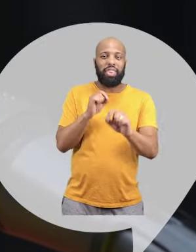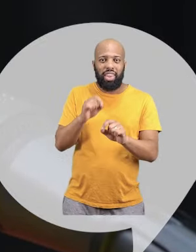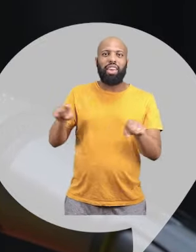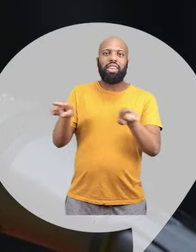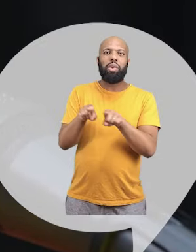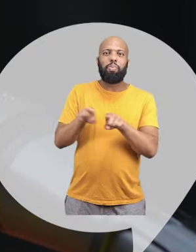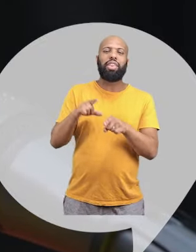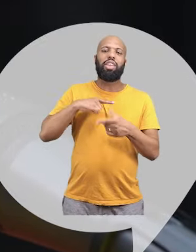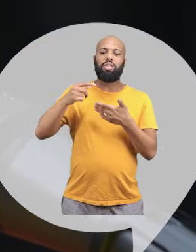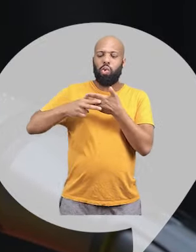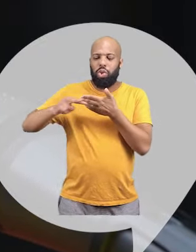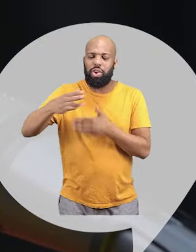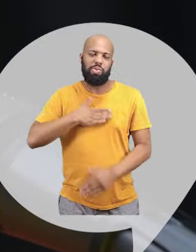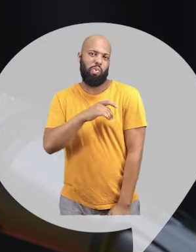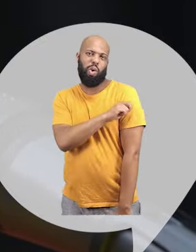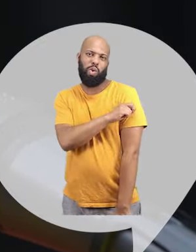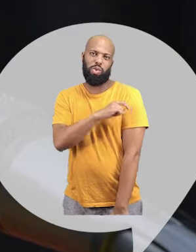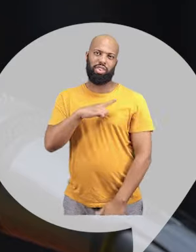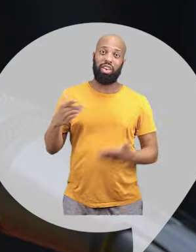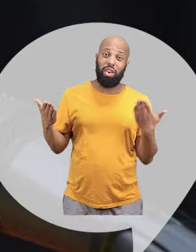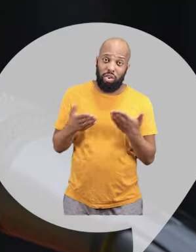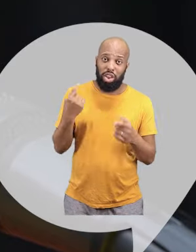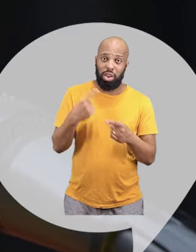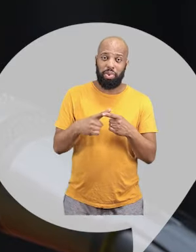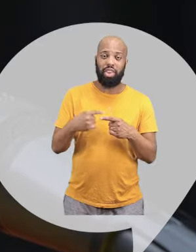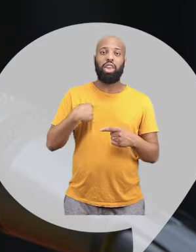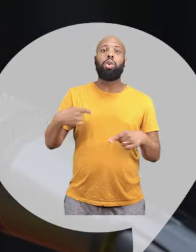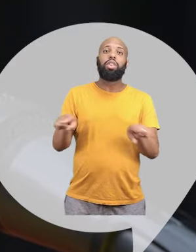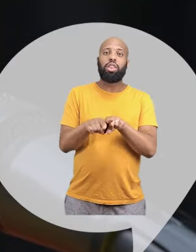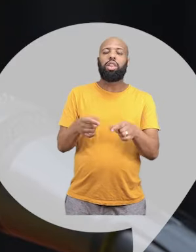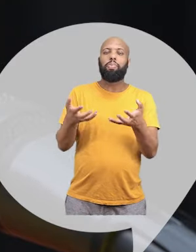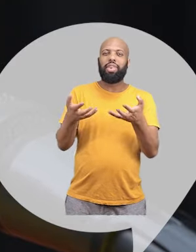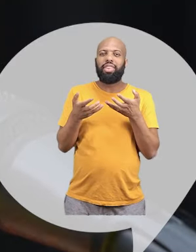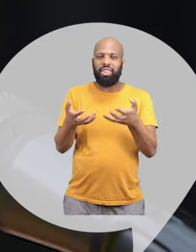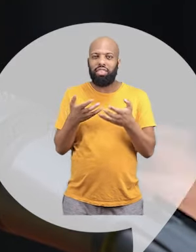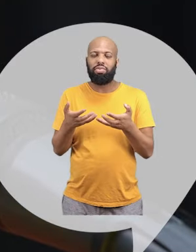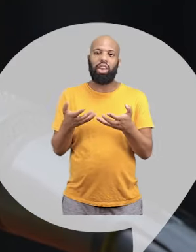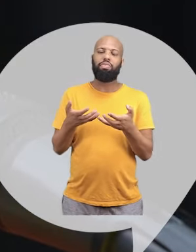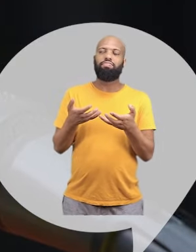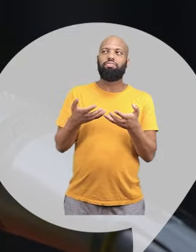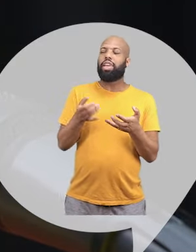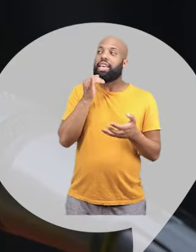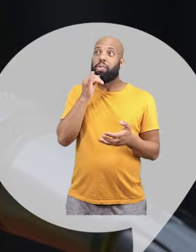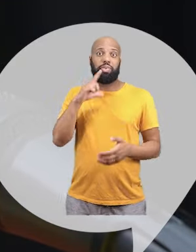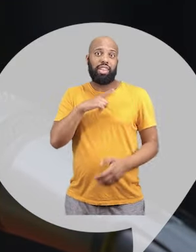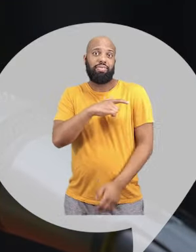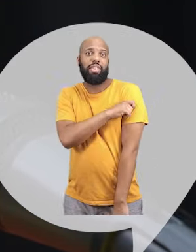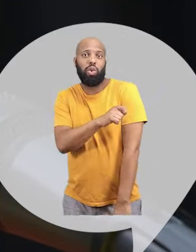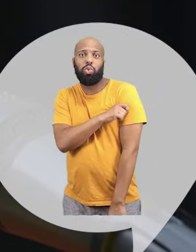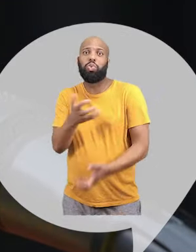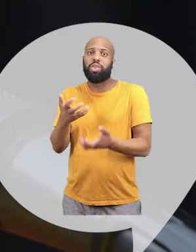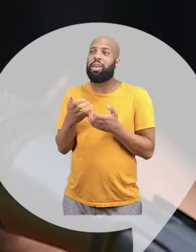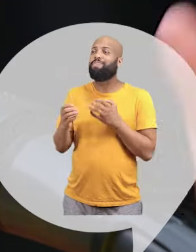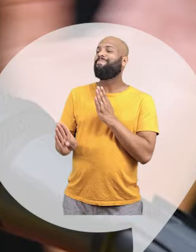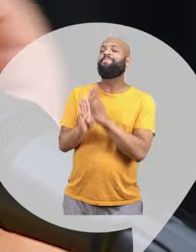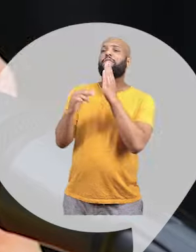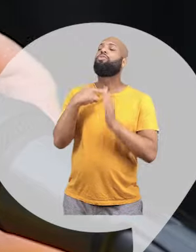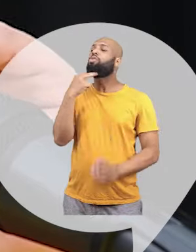isso reflete muito nos alunos que eu recebo porque coincidentemente eu acabo traindo alunos que querem descobrir a voz que se cobram demais